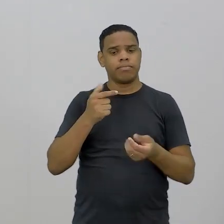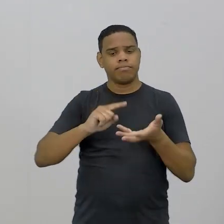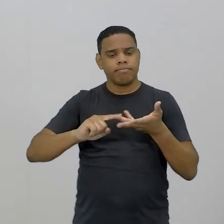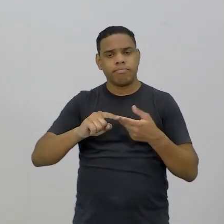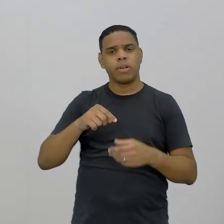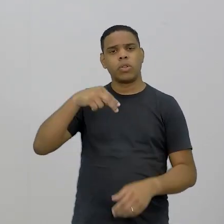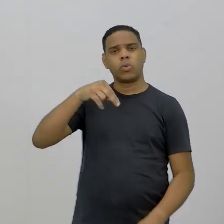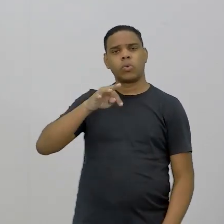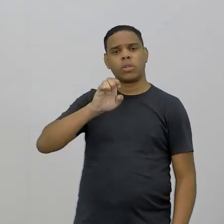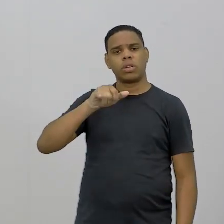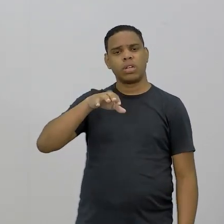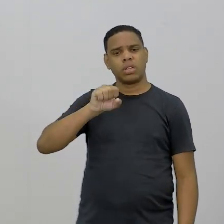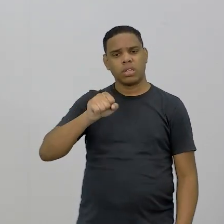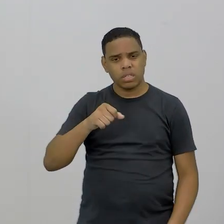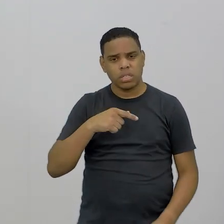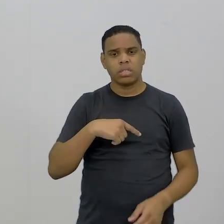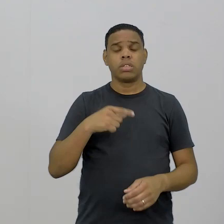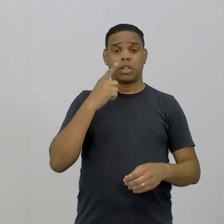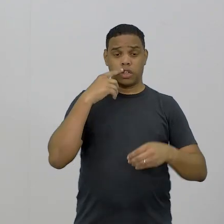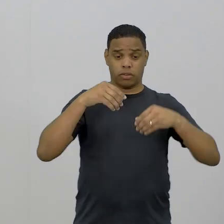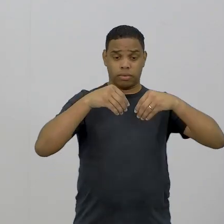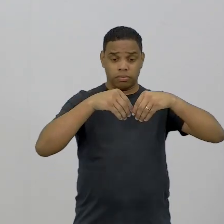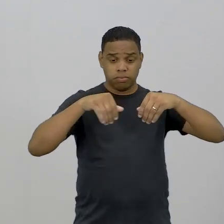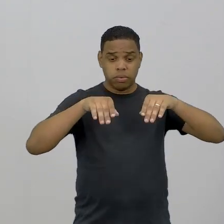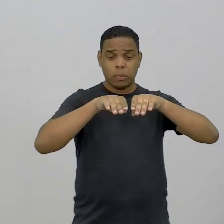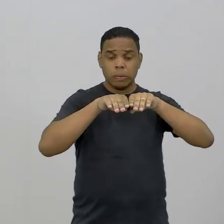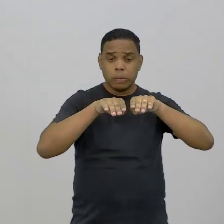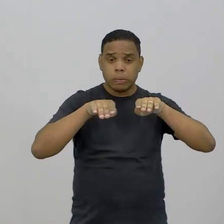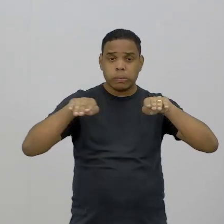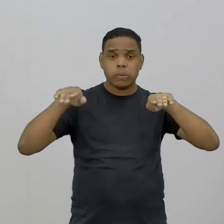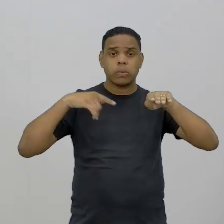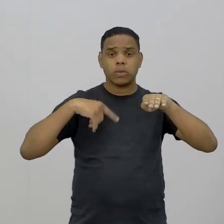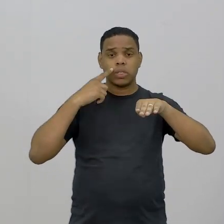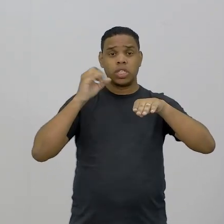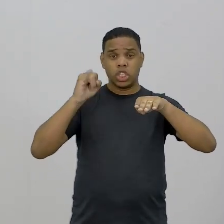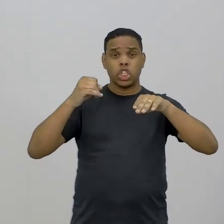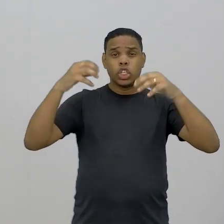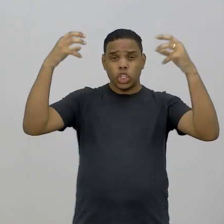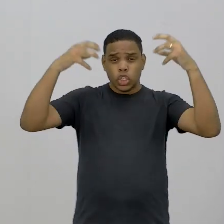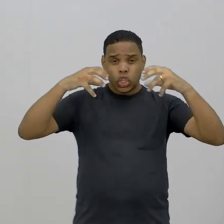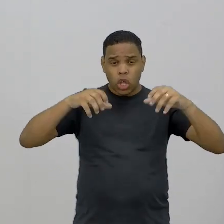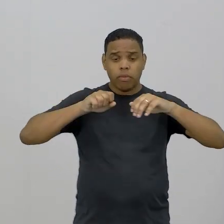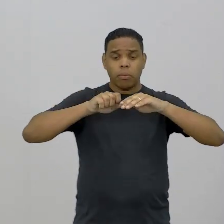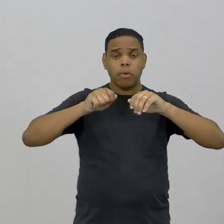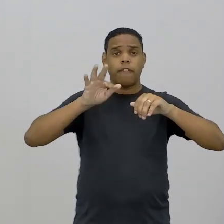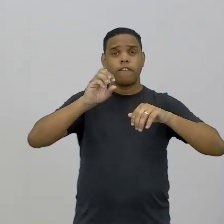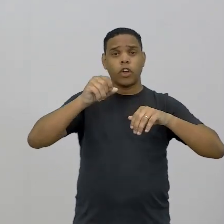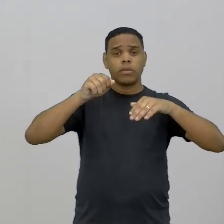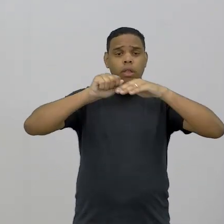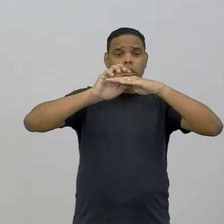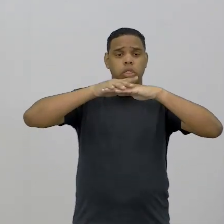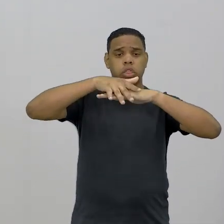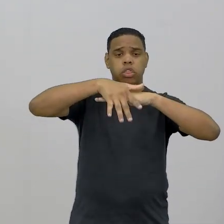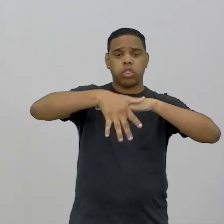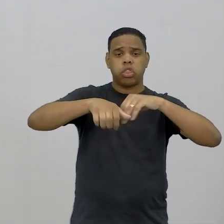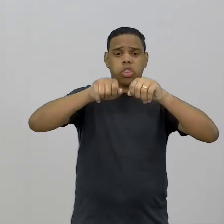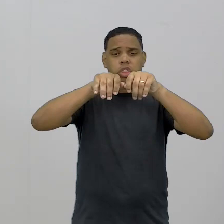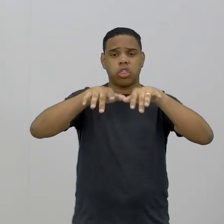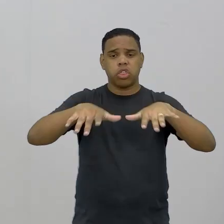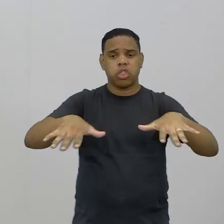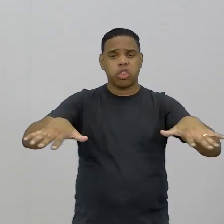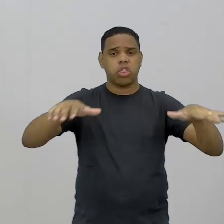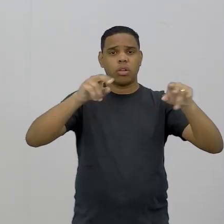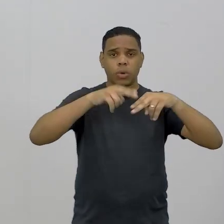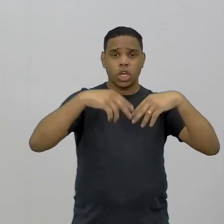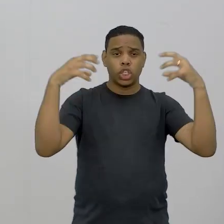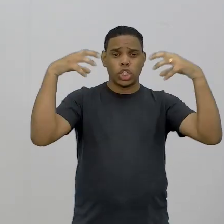O fósforo está ficando muito na superfície, conforme vem a chuva, provavelmente esse fósforo vai embora. E aí, por isso